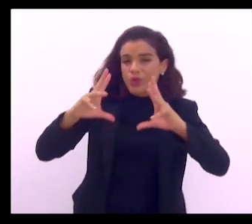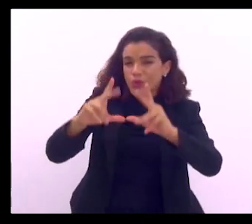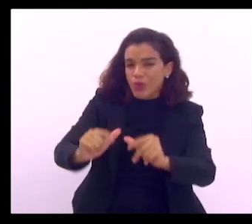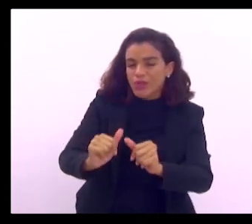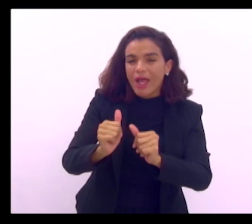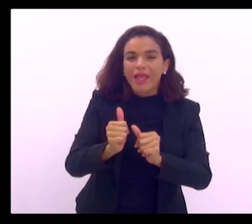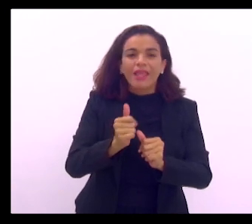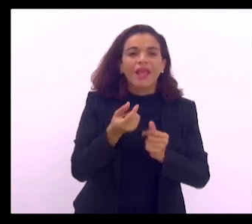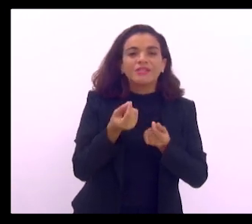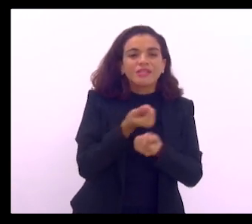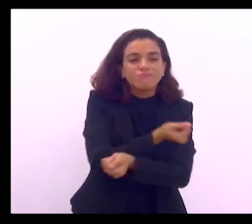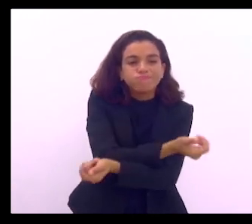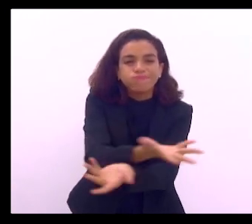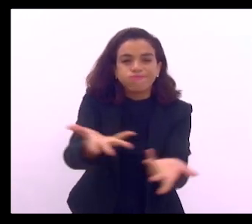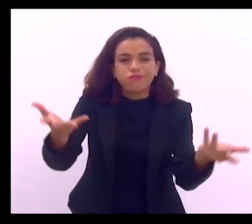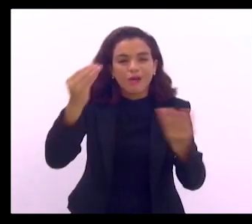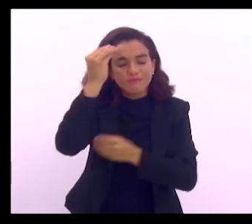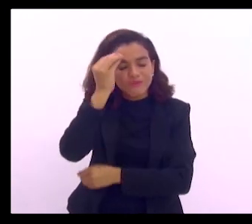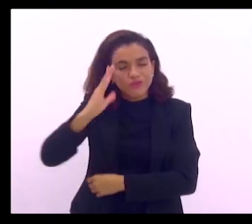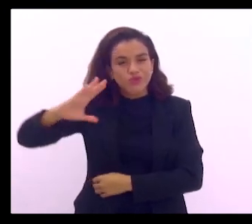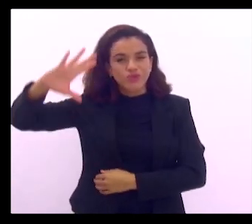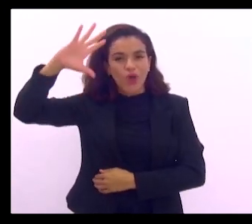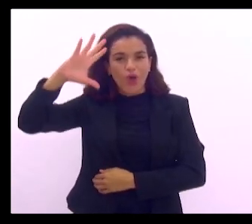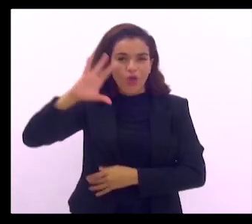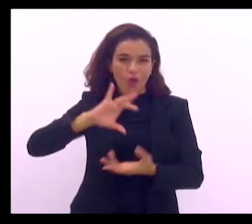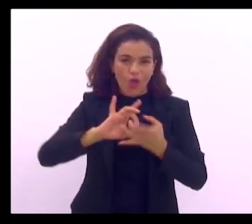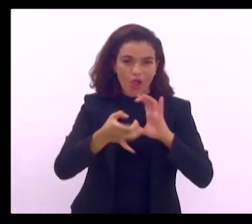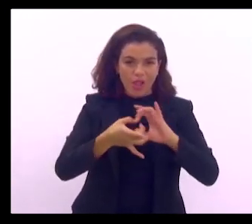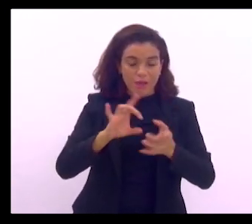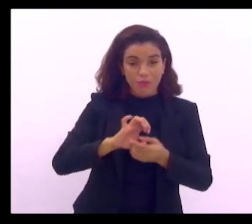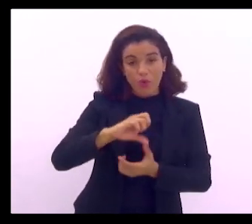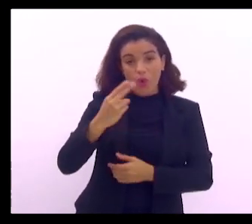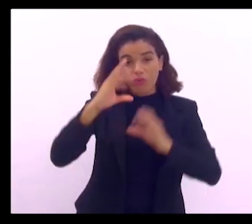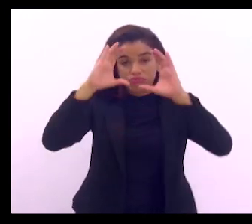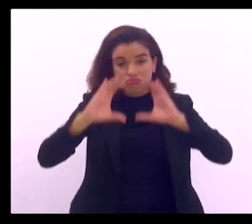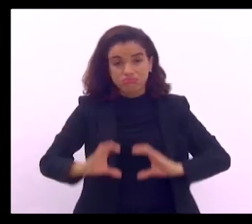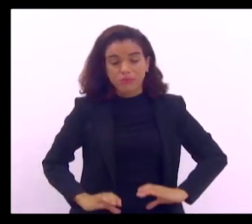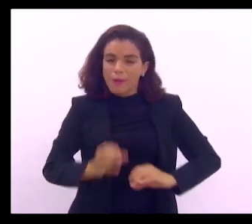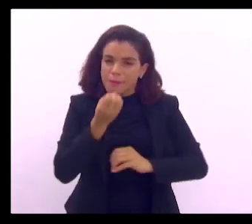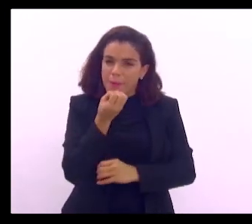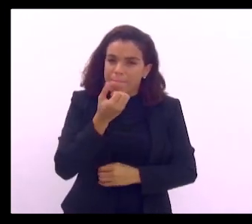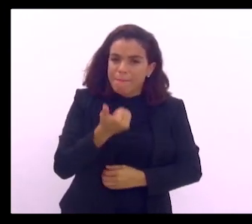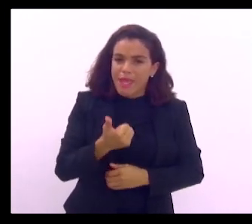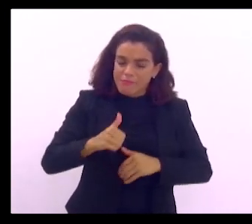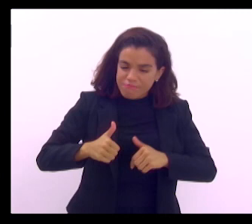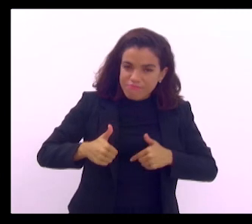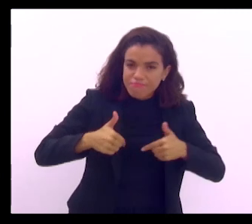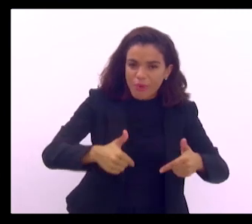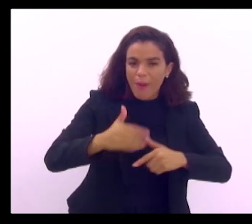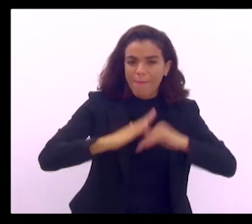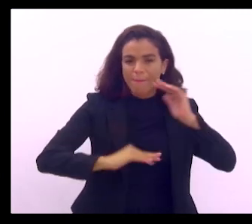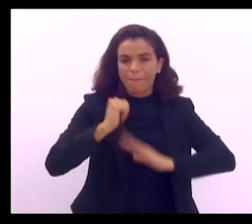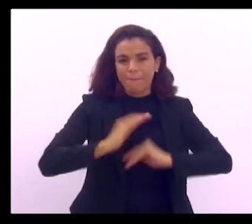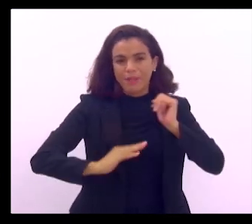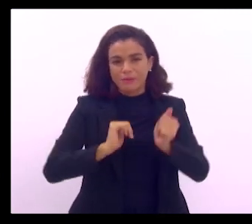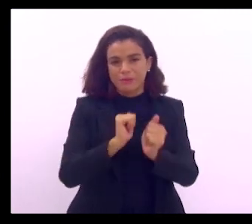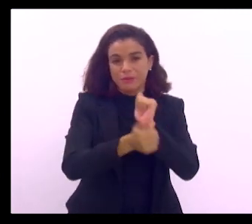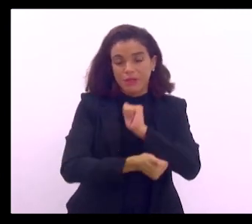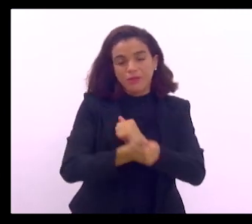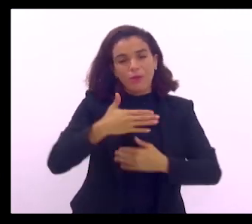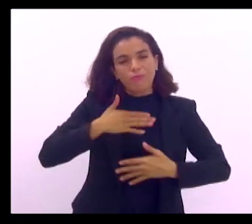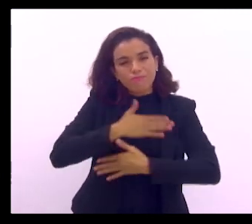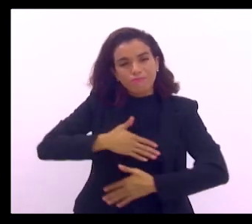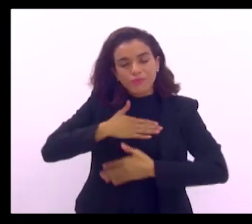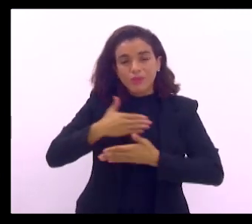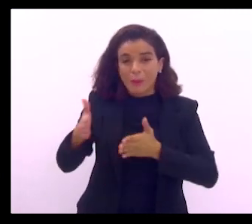sonhos de chegar ao Olímpico ou de ser cidadão do bem e praticar o esporte. Então, eu gostaria